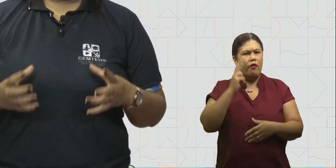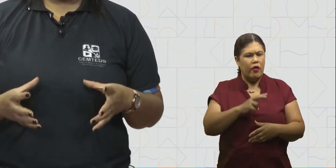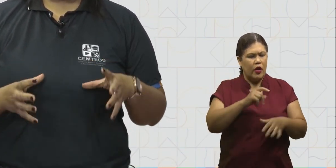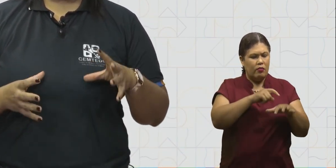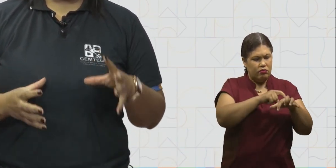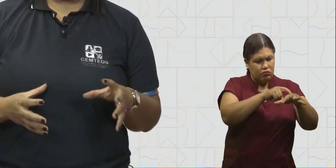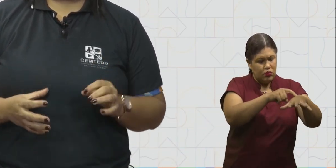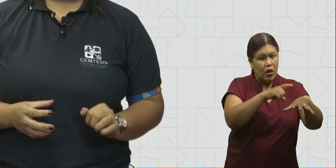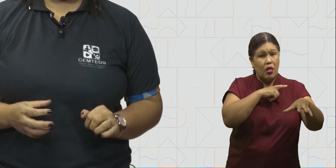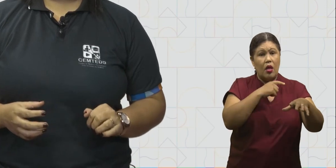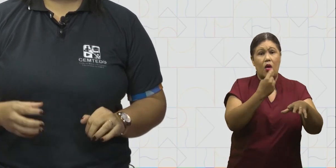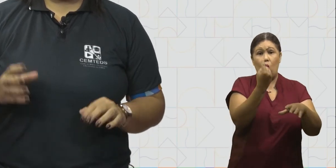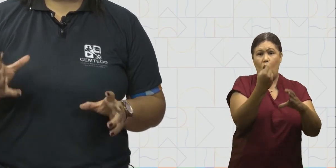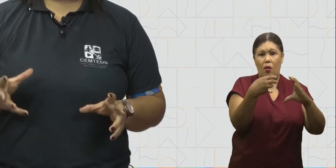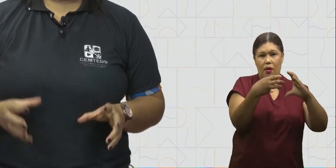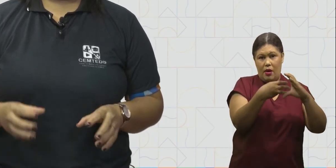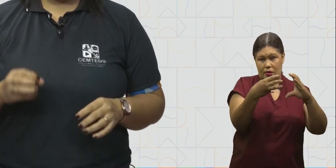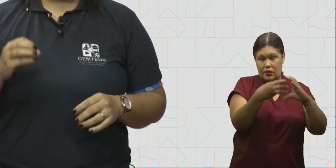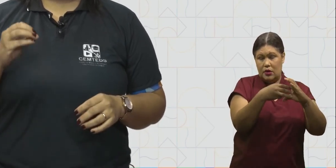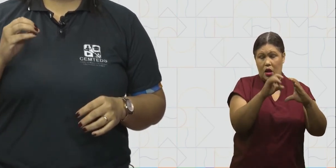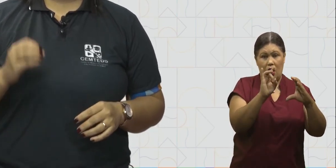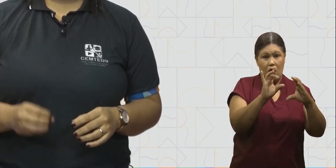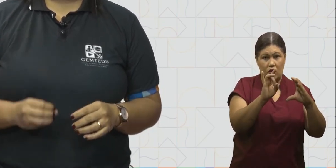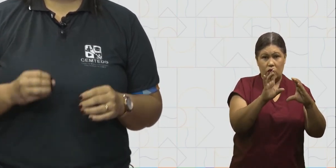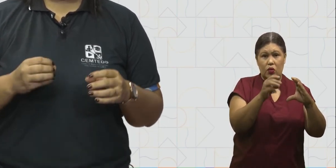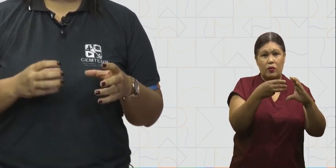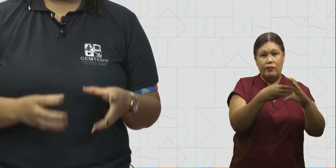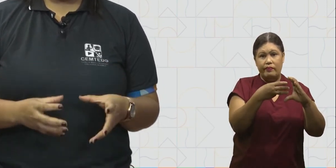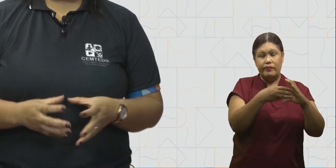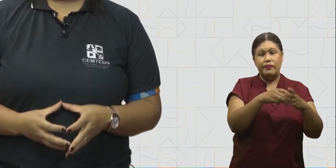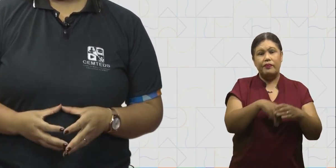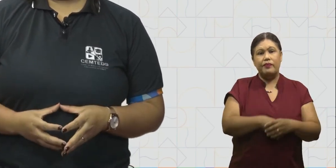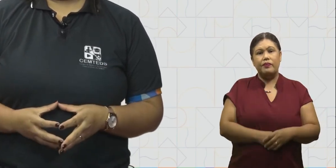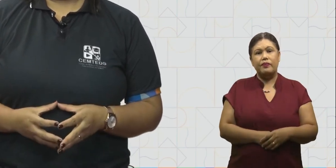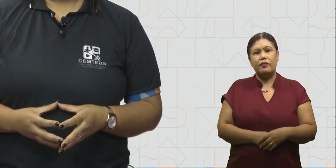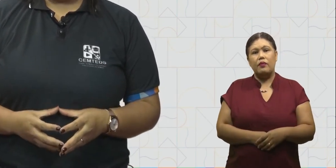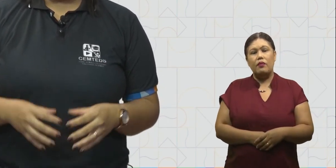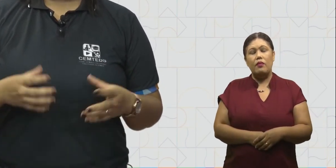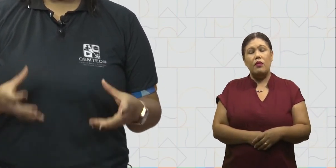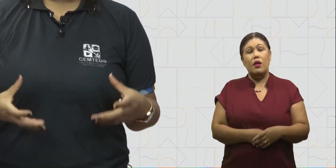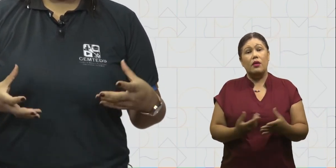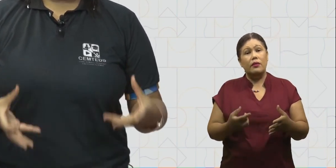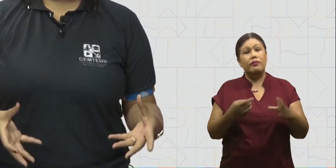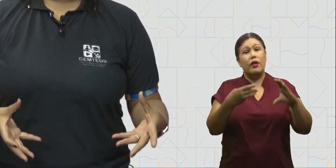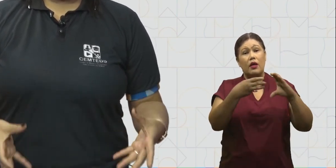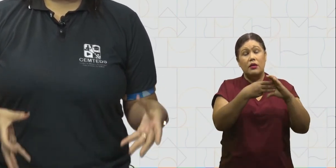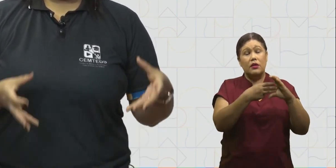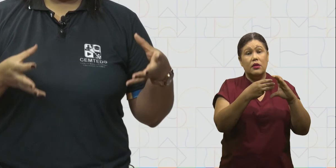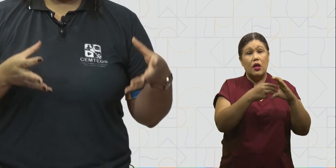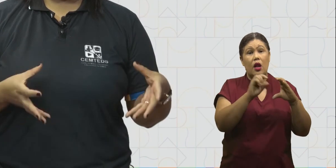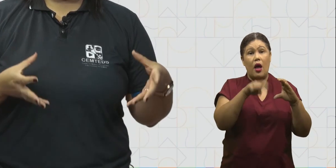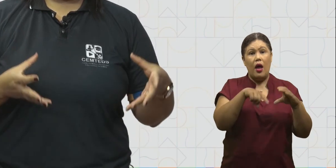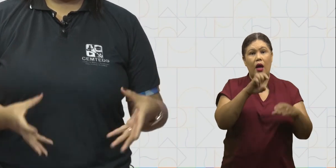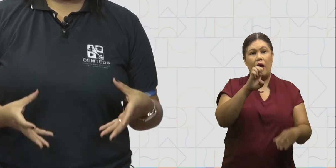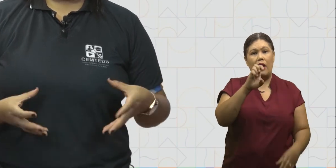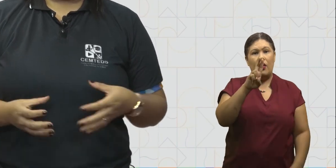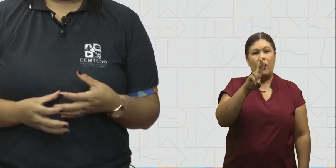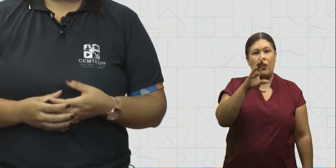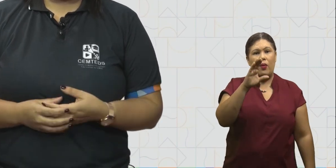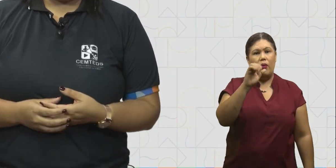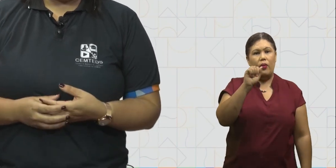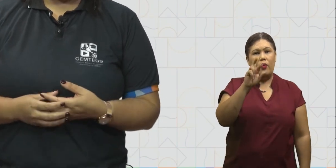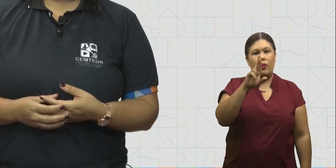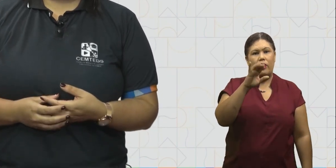protozoários são seres unicelulares, ou seja, possuem uma única célula, sendo esta célula